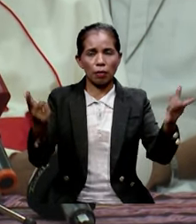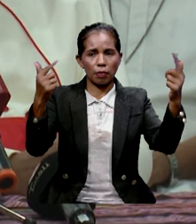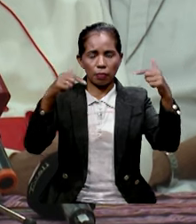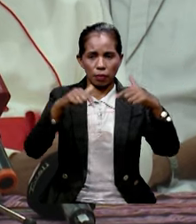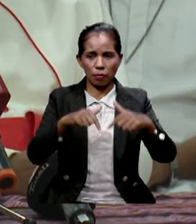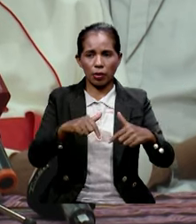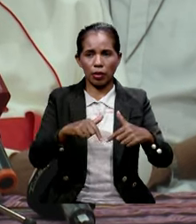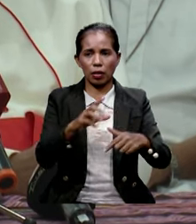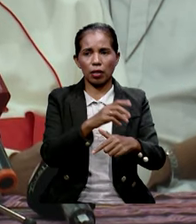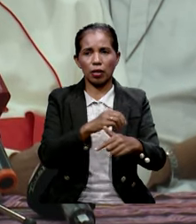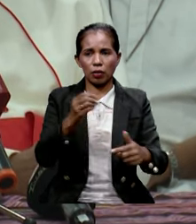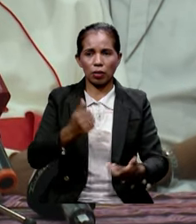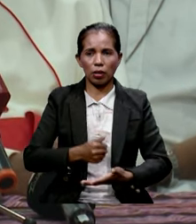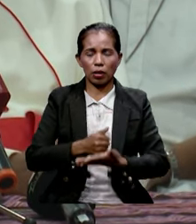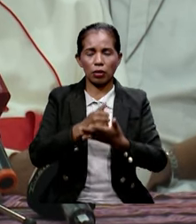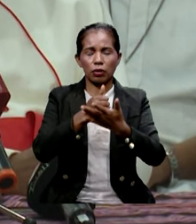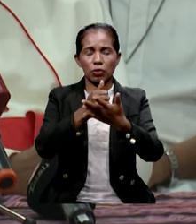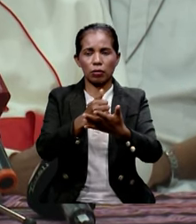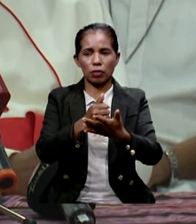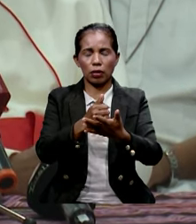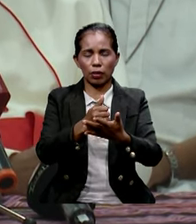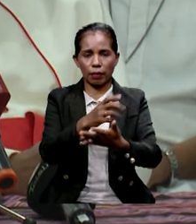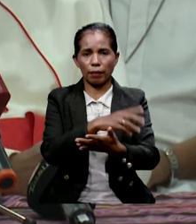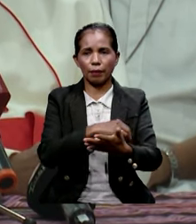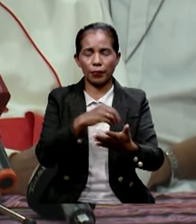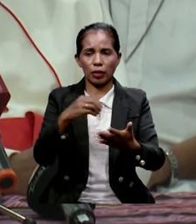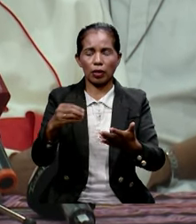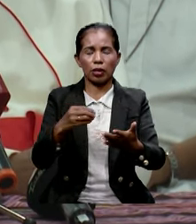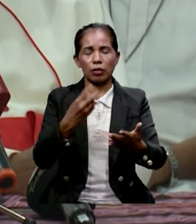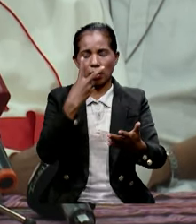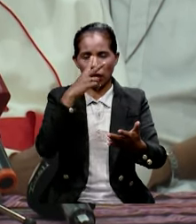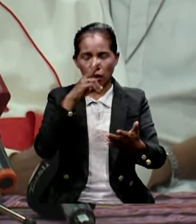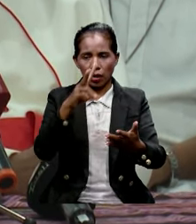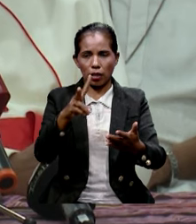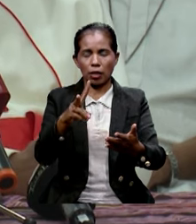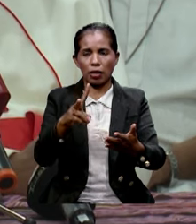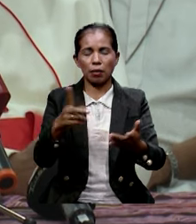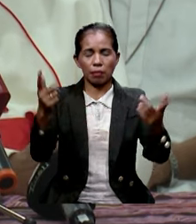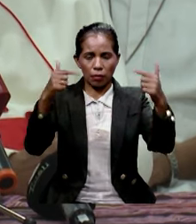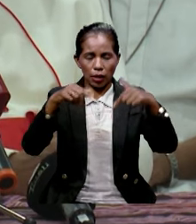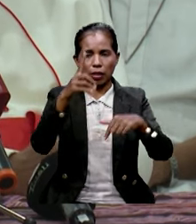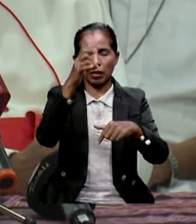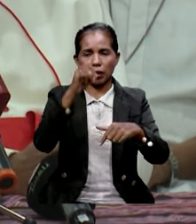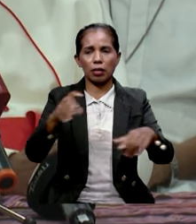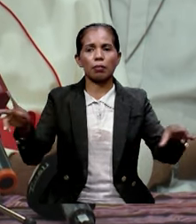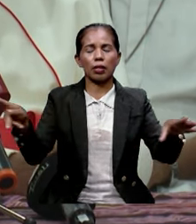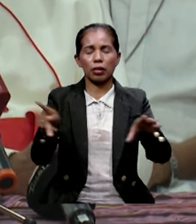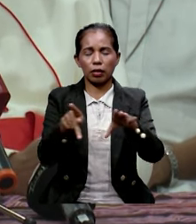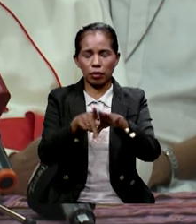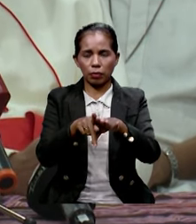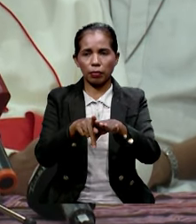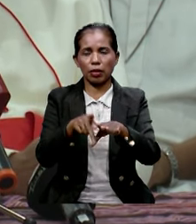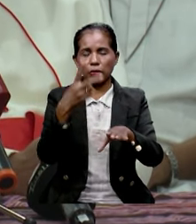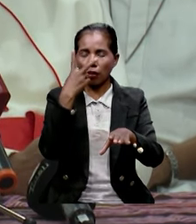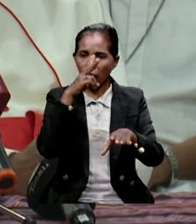para ter facilidade, possibilidade, ajuda para vir todos a Dili e participar e ver